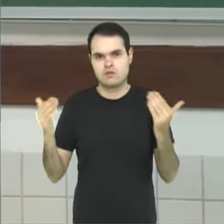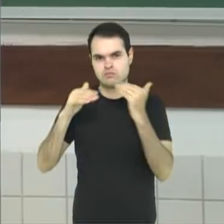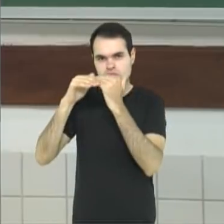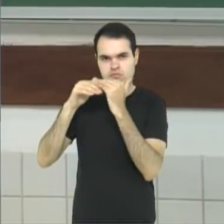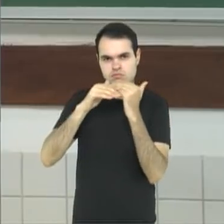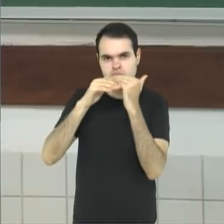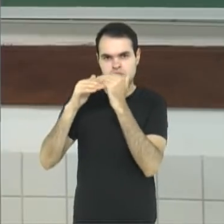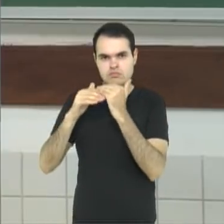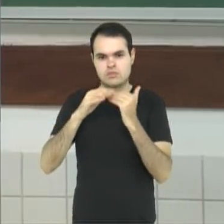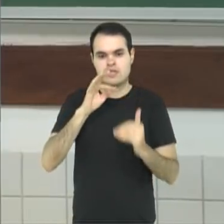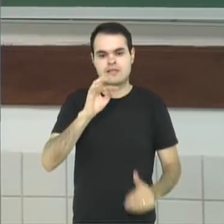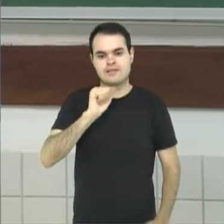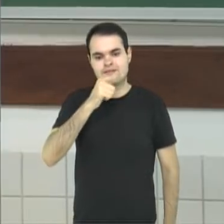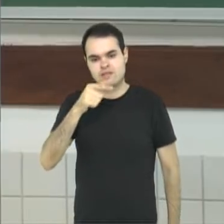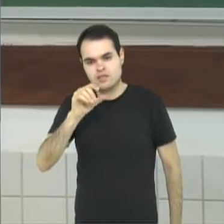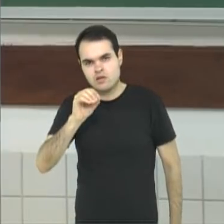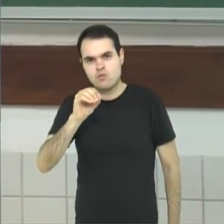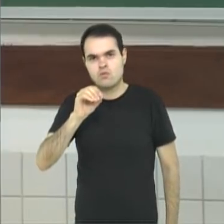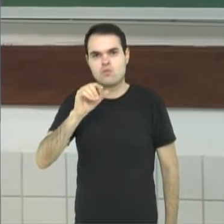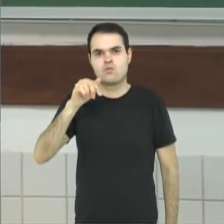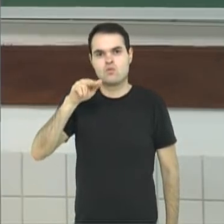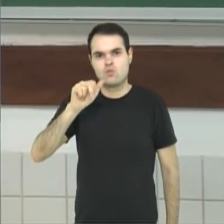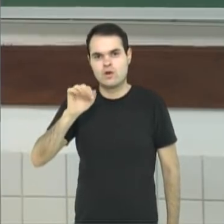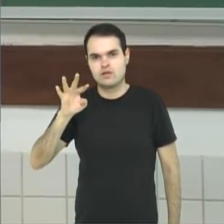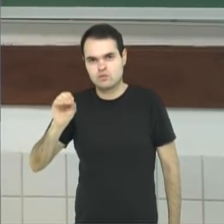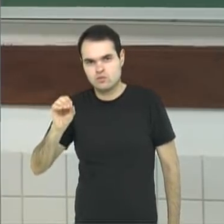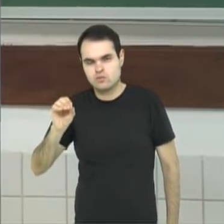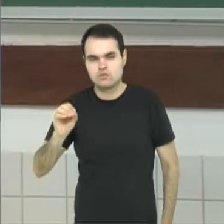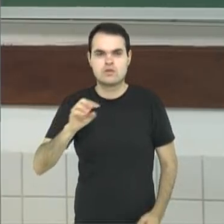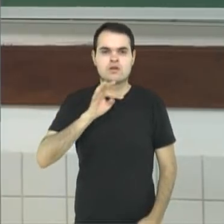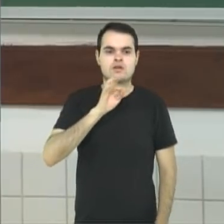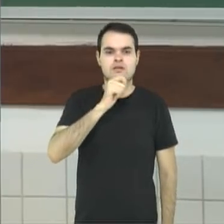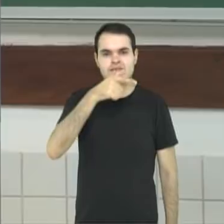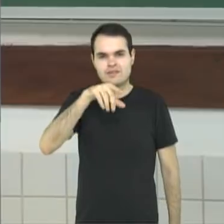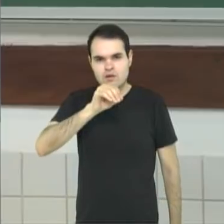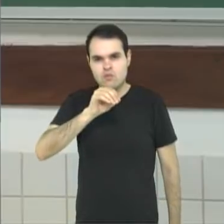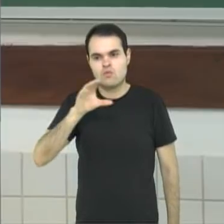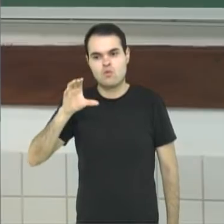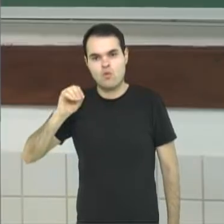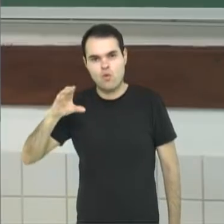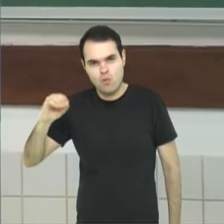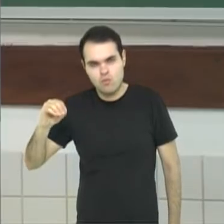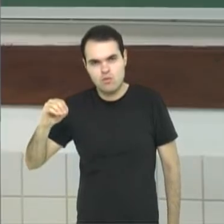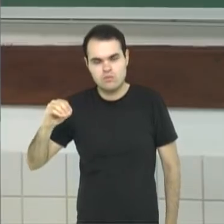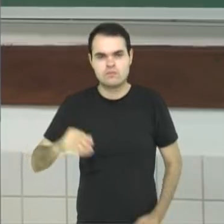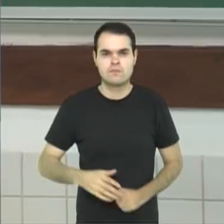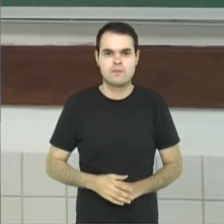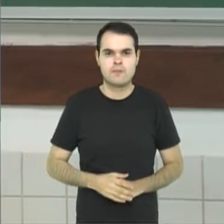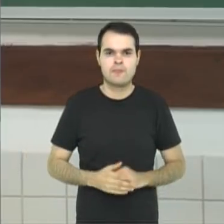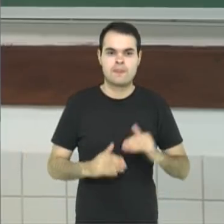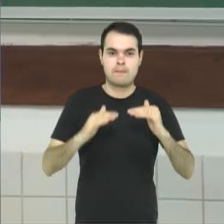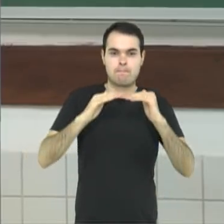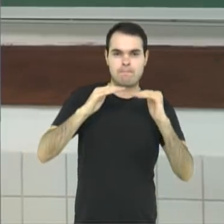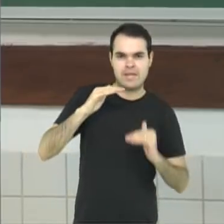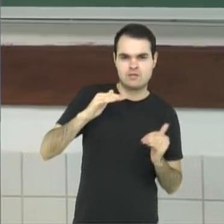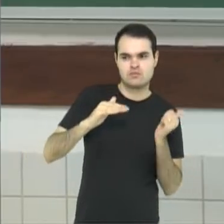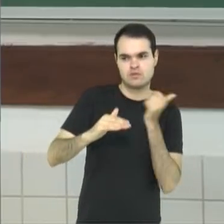igualdade, tão, quanto ou tão, como. Eu posso ter ali inferioridade, menos